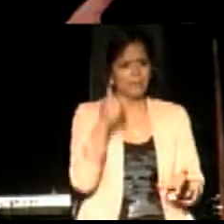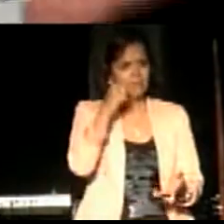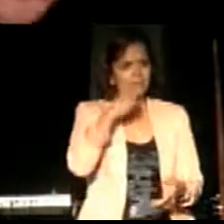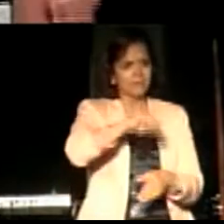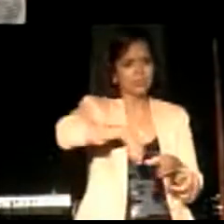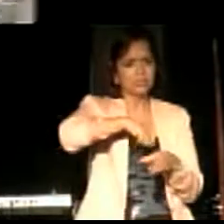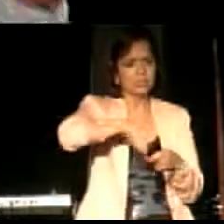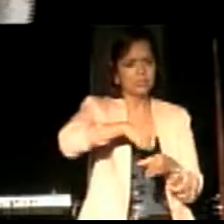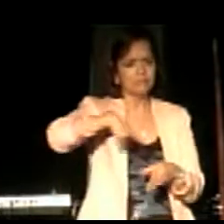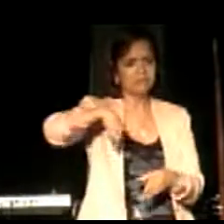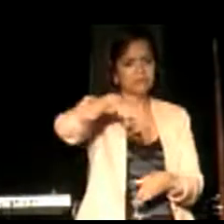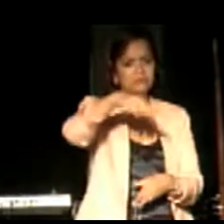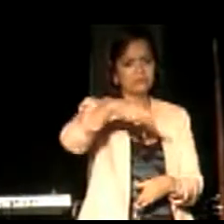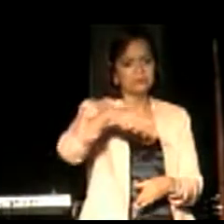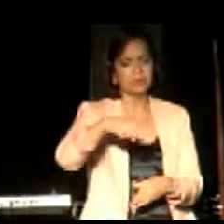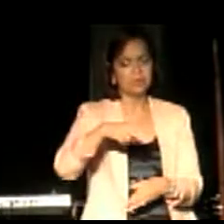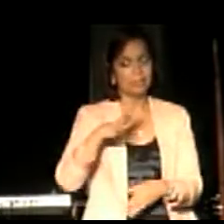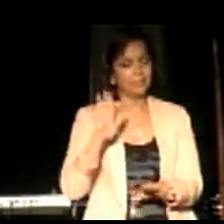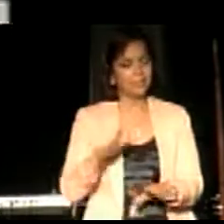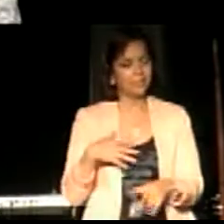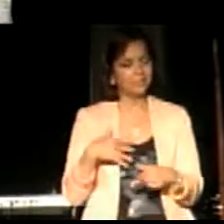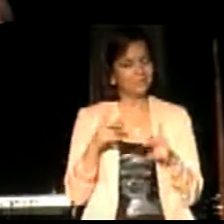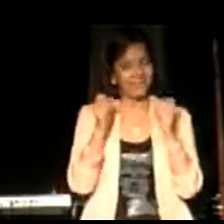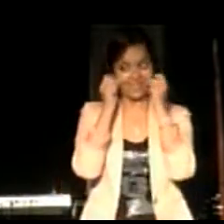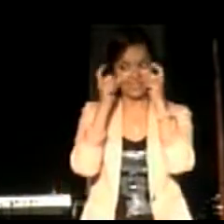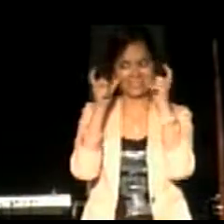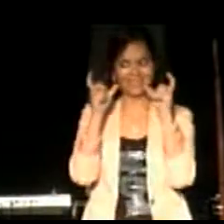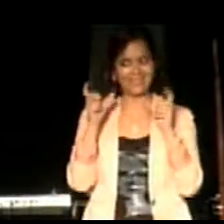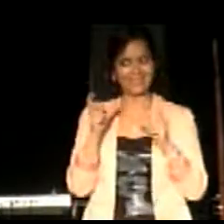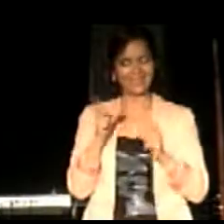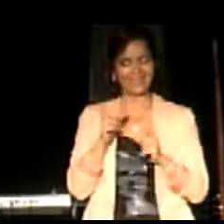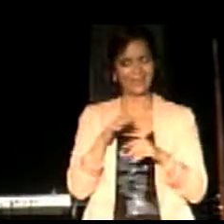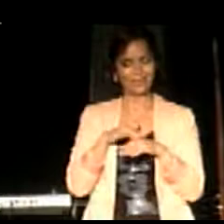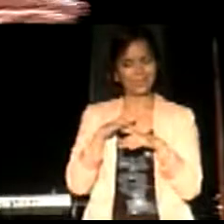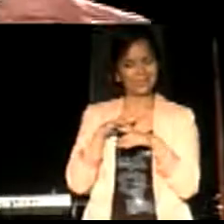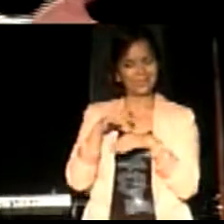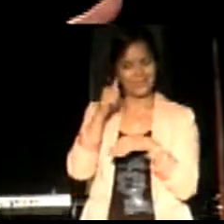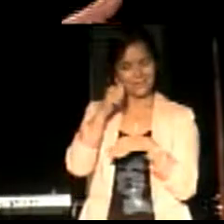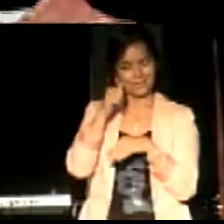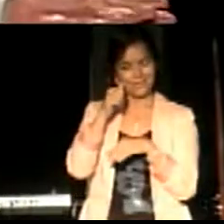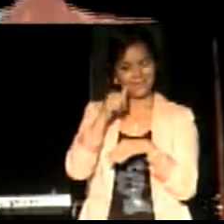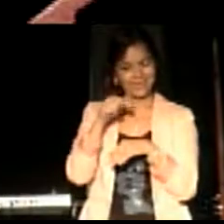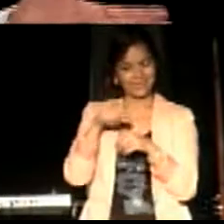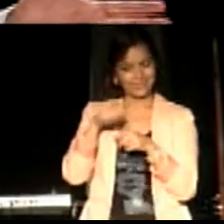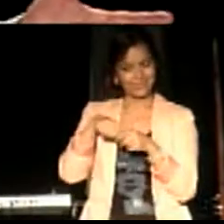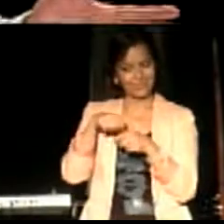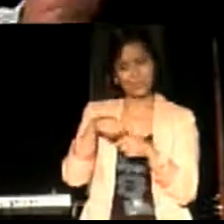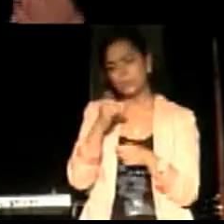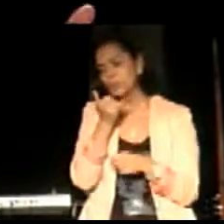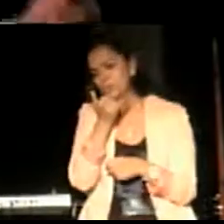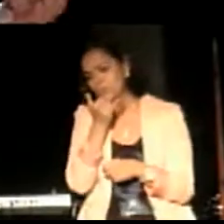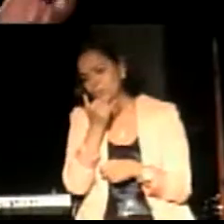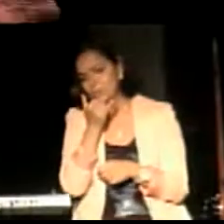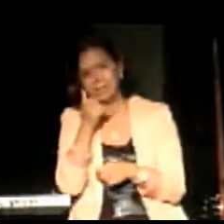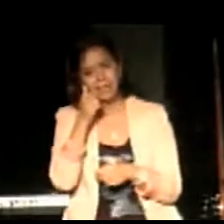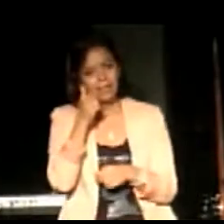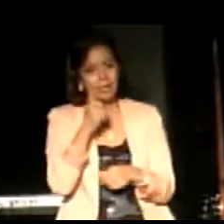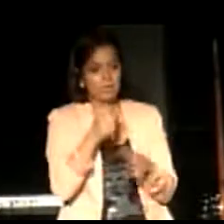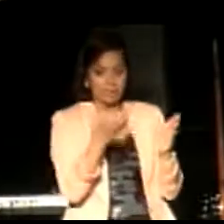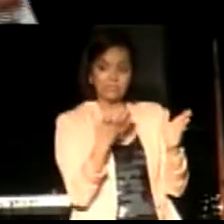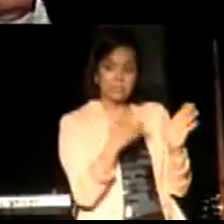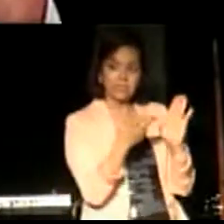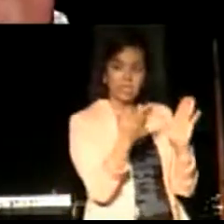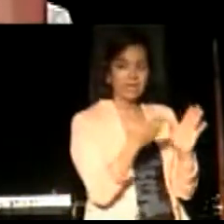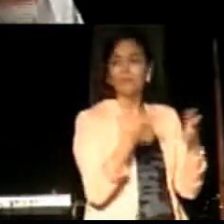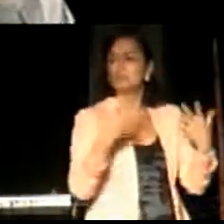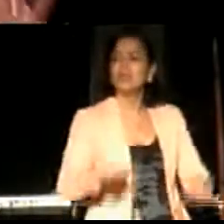Mas aí eu já estava mais atento. E aí falei com a nutricionista, olha, não está bem assim, né? Aí ela ofereceu, não, se quer,